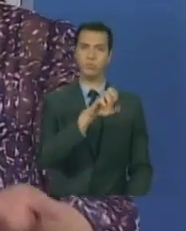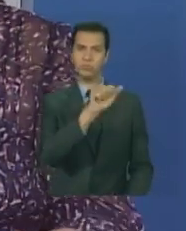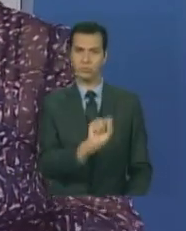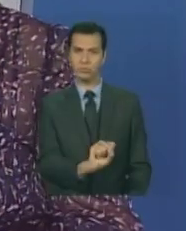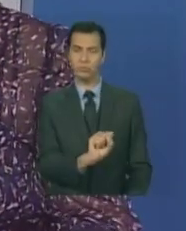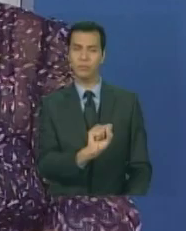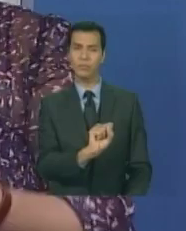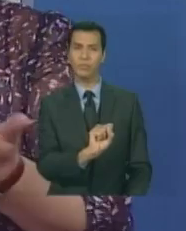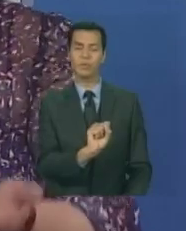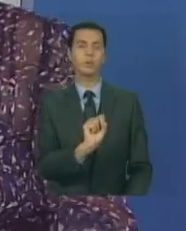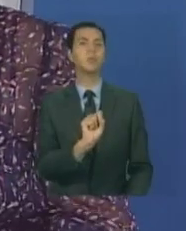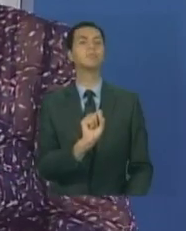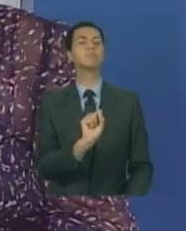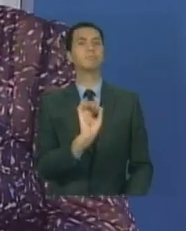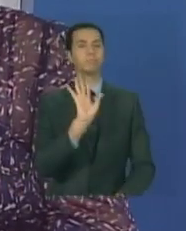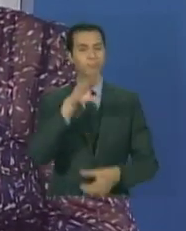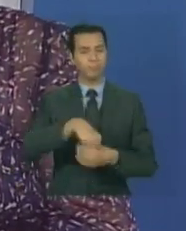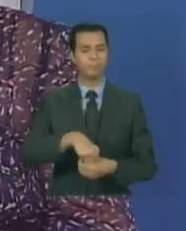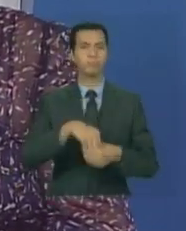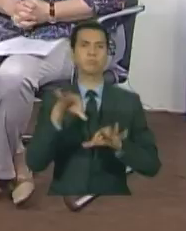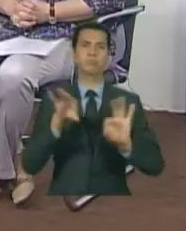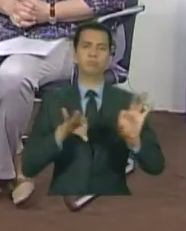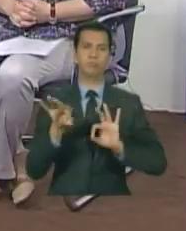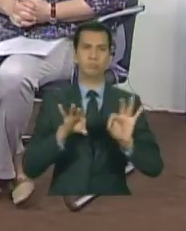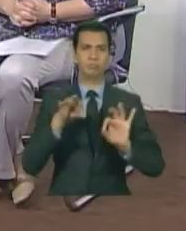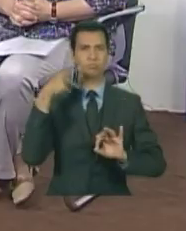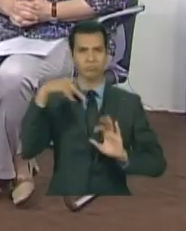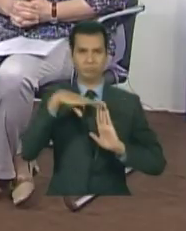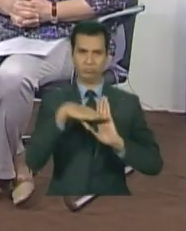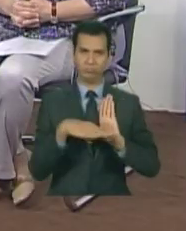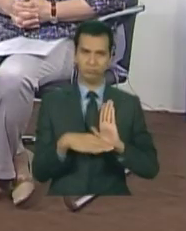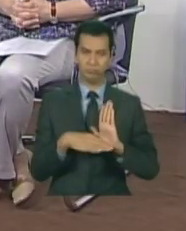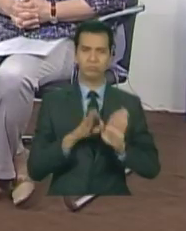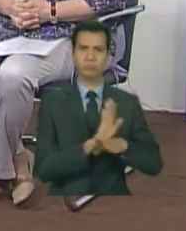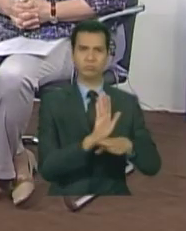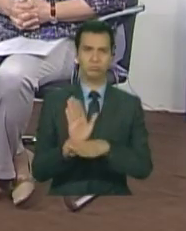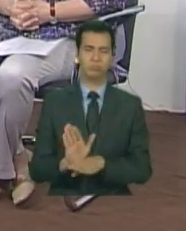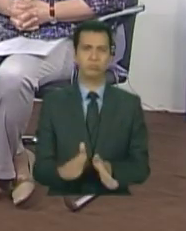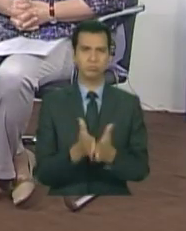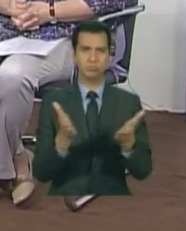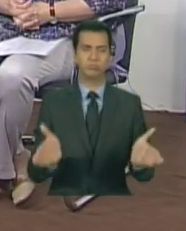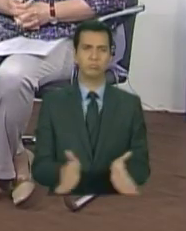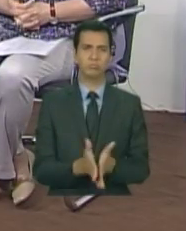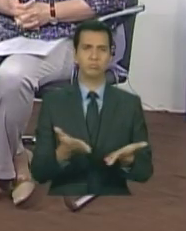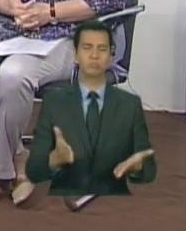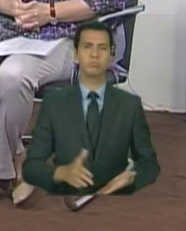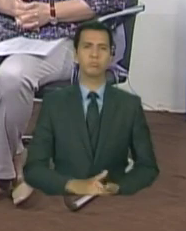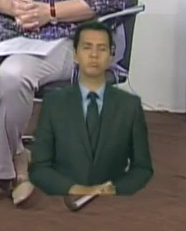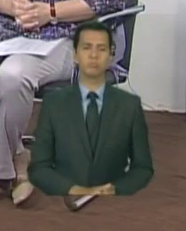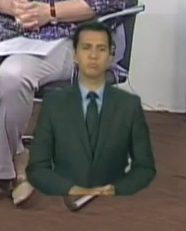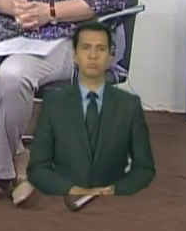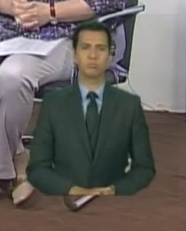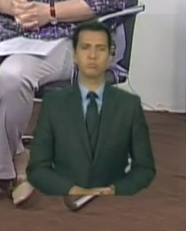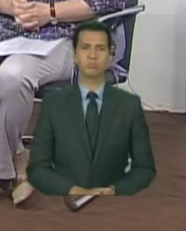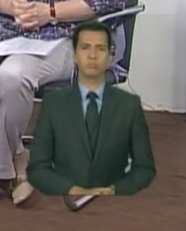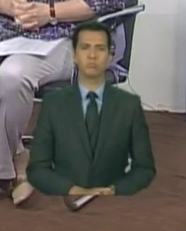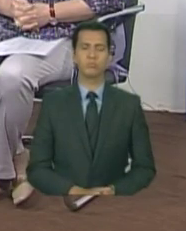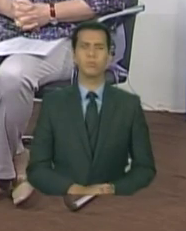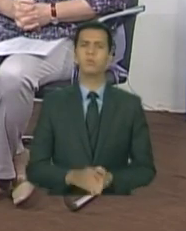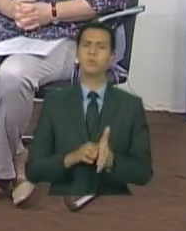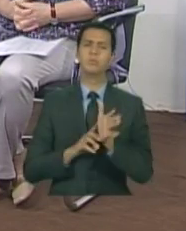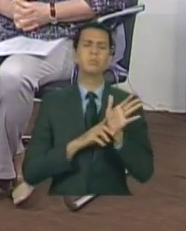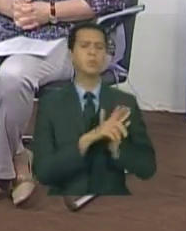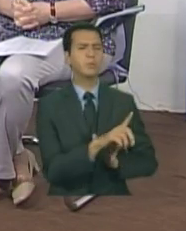né, no Plano Brasil Sem Miséria. E qual que é a participação desse Sistema Único de Assistência Social no plano? De que forma que ele se